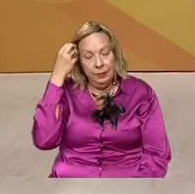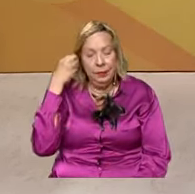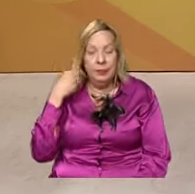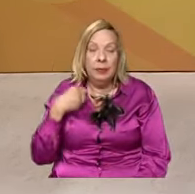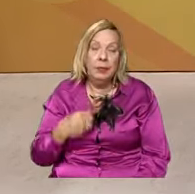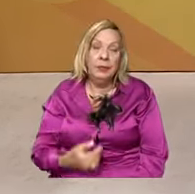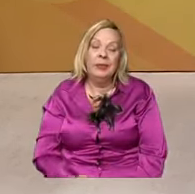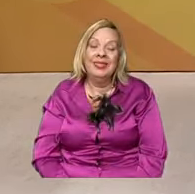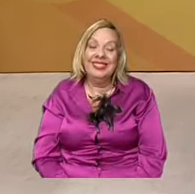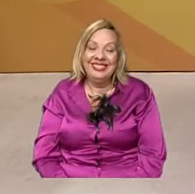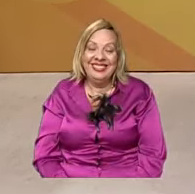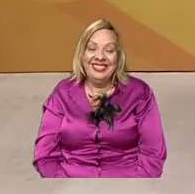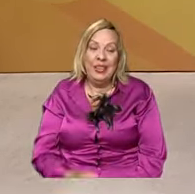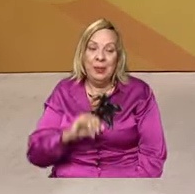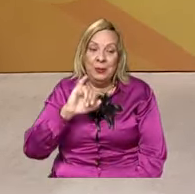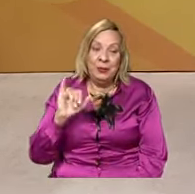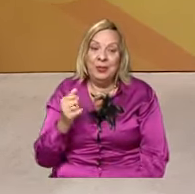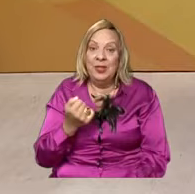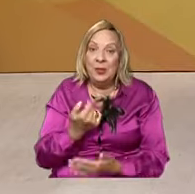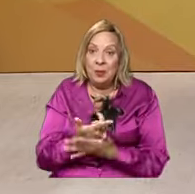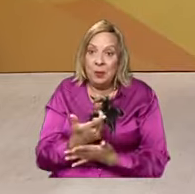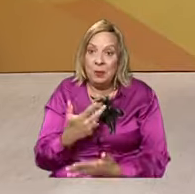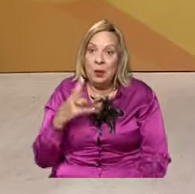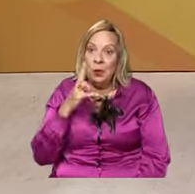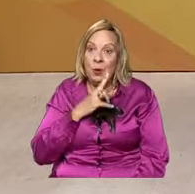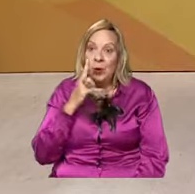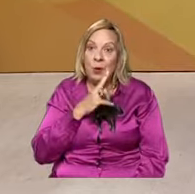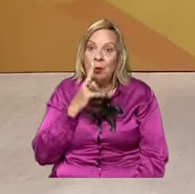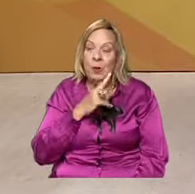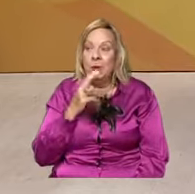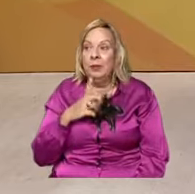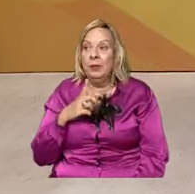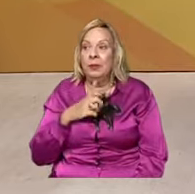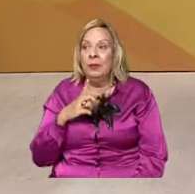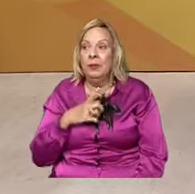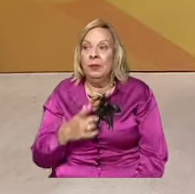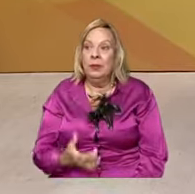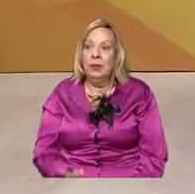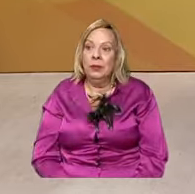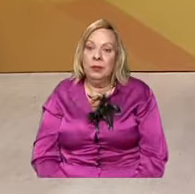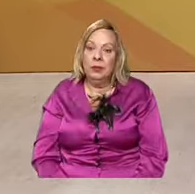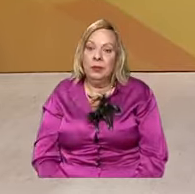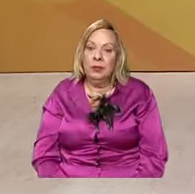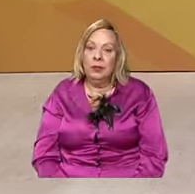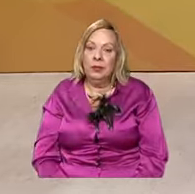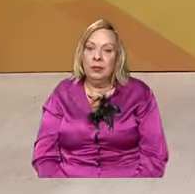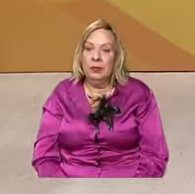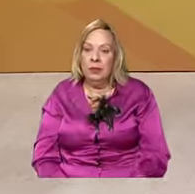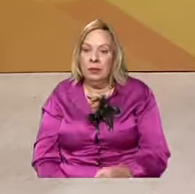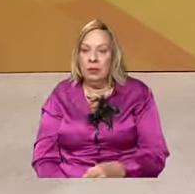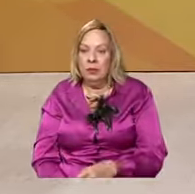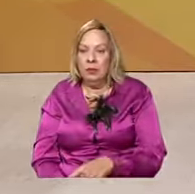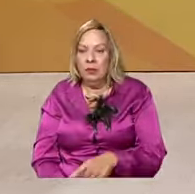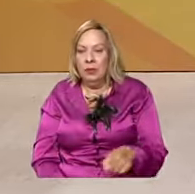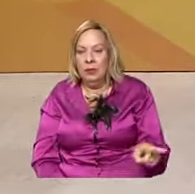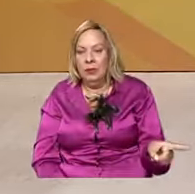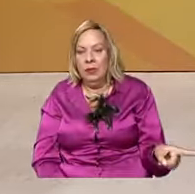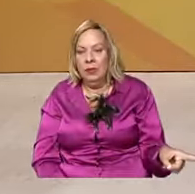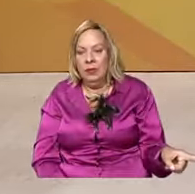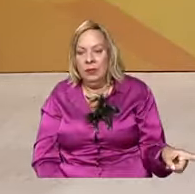aí. Já aponta a câmera do seu celular pro QR Code. Ó, a gente vai para lá. Vai, Lion. Aponta aqui com suas patinhas.